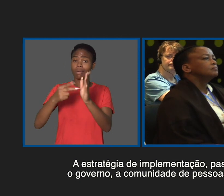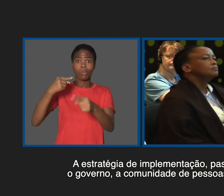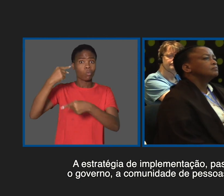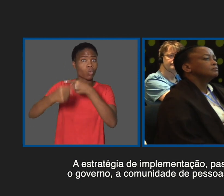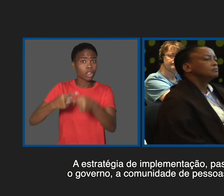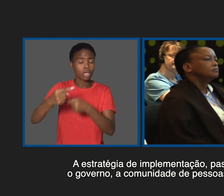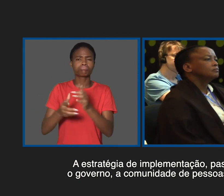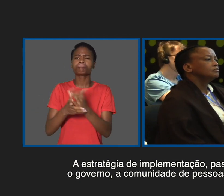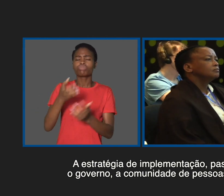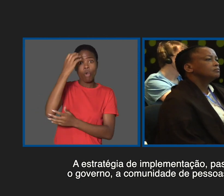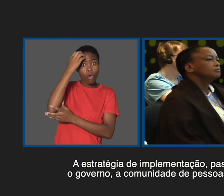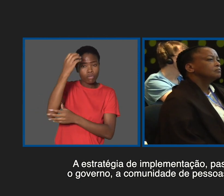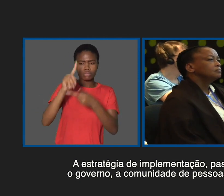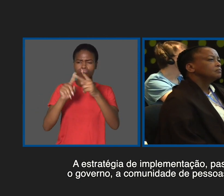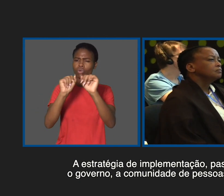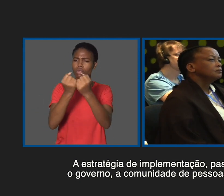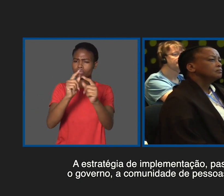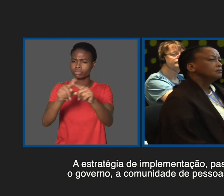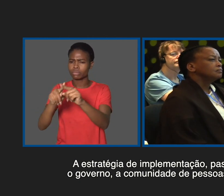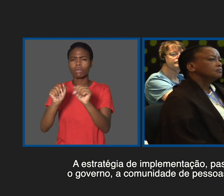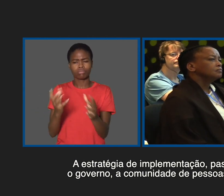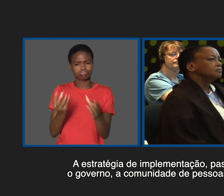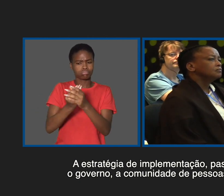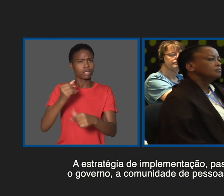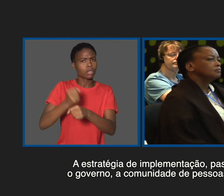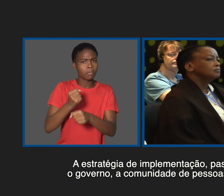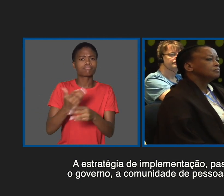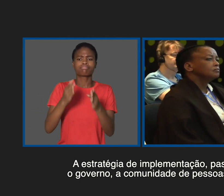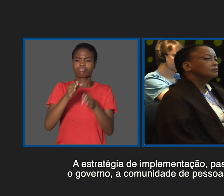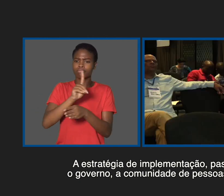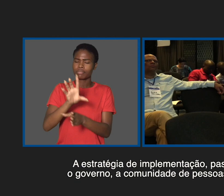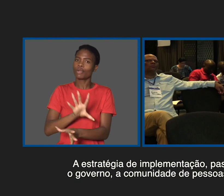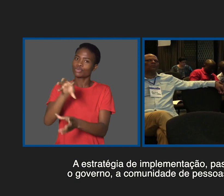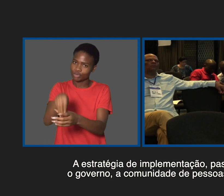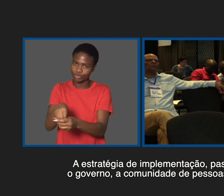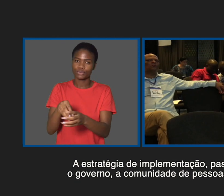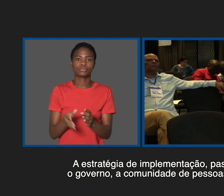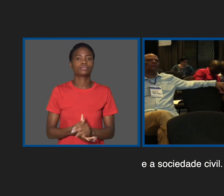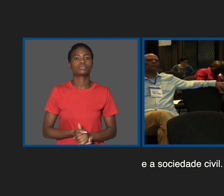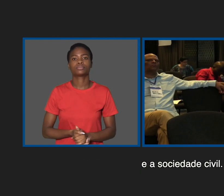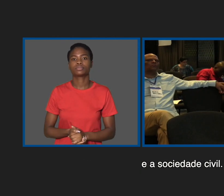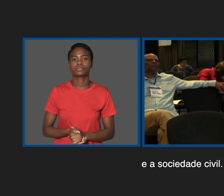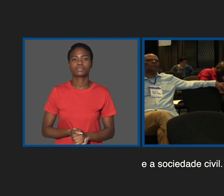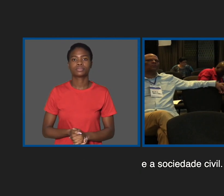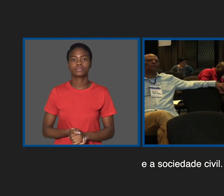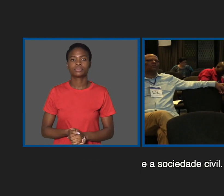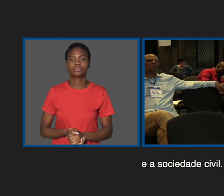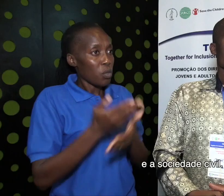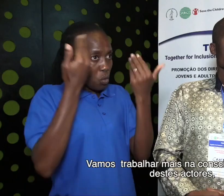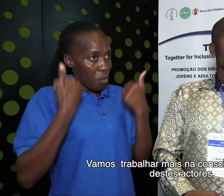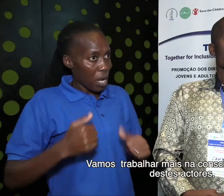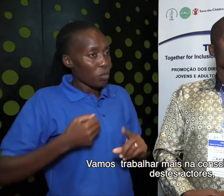do projeto passa por envolver o governo, a comunidade de pessoas com deficiência e a sociedade